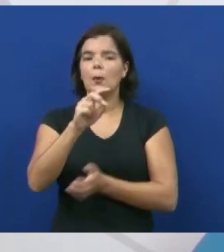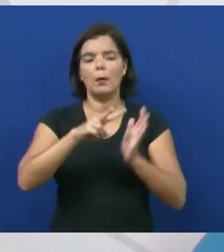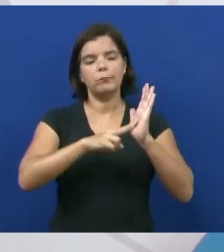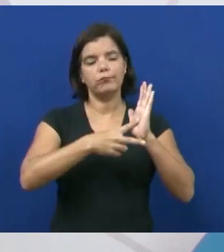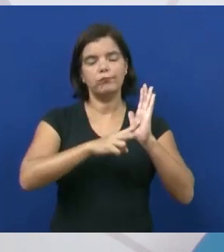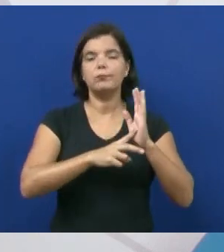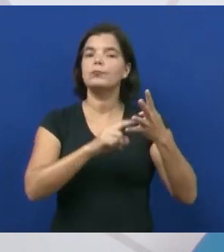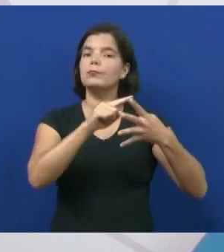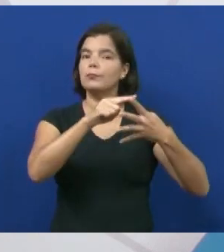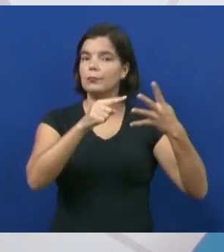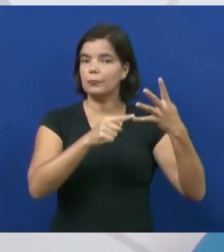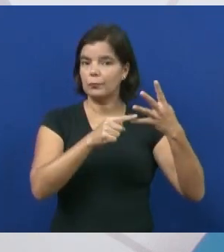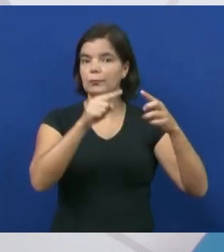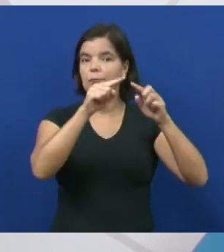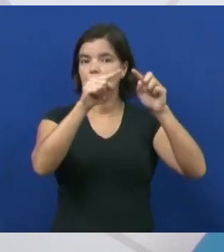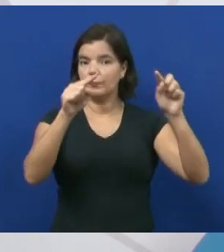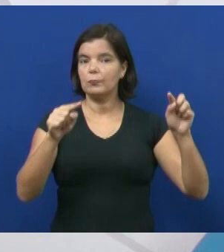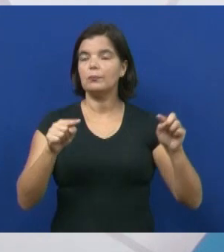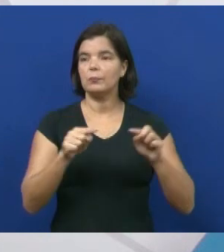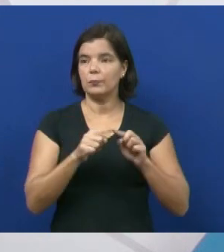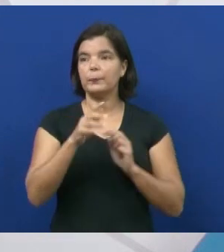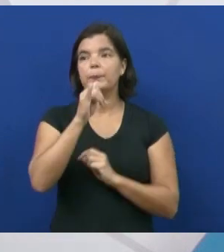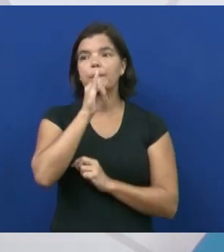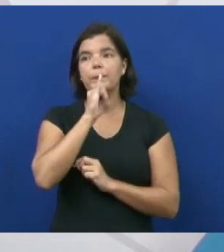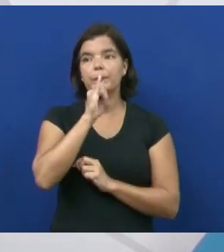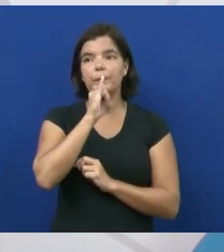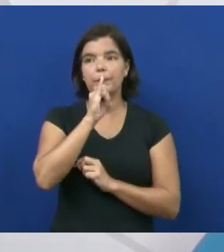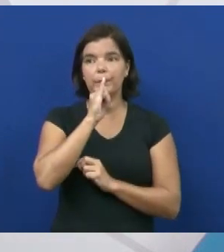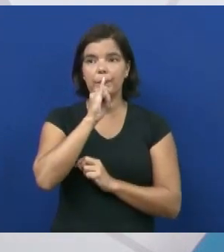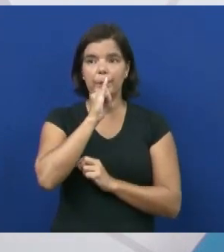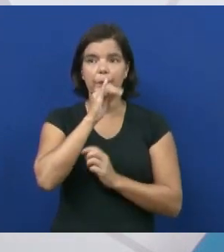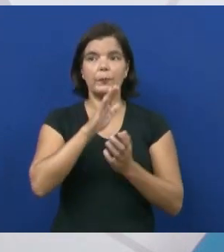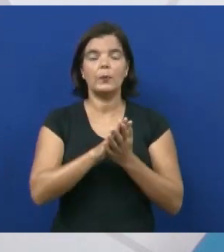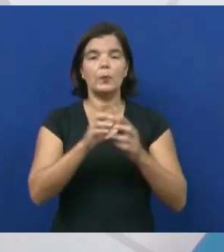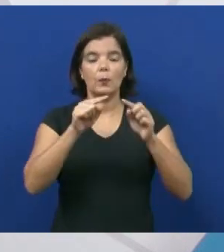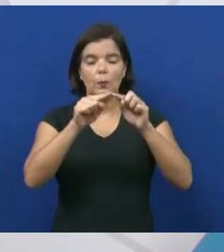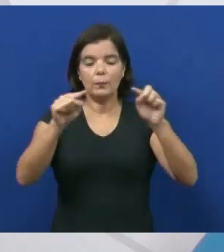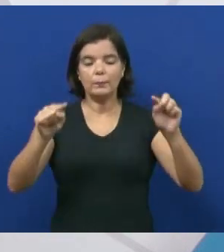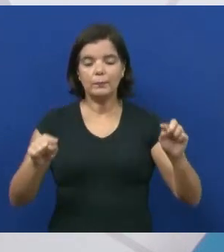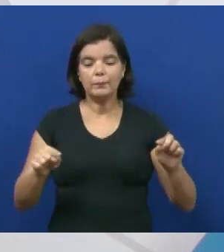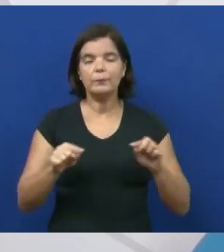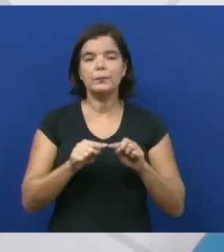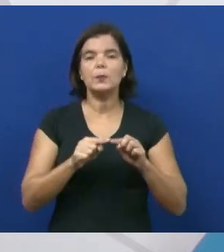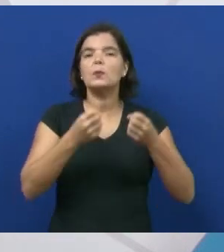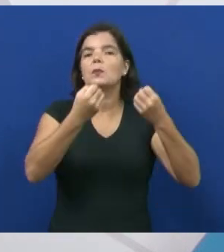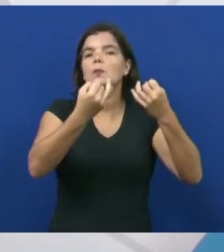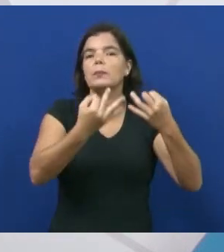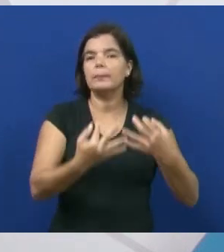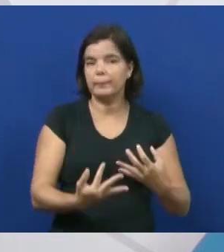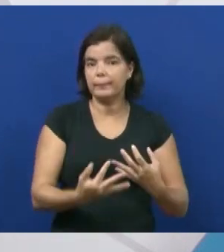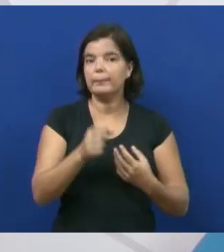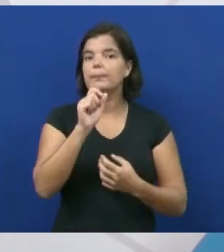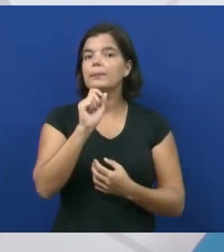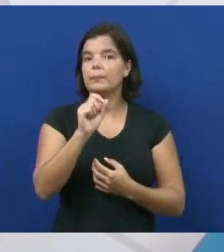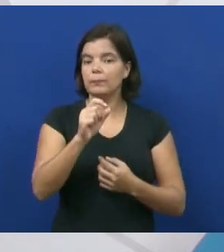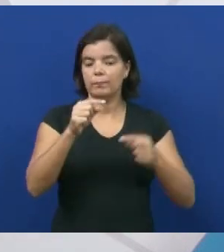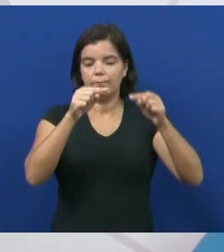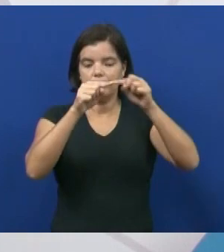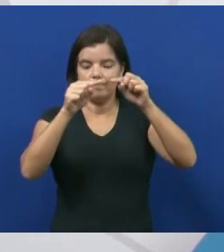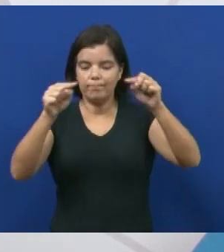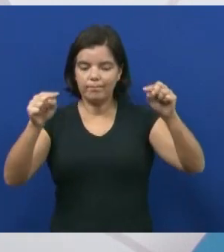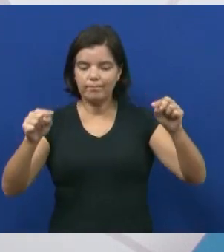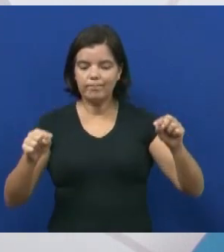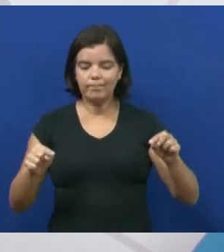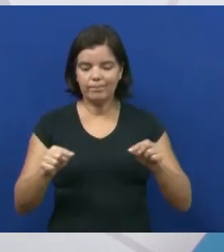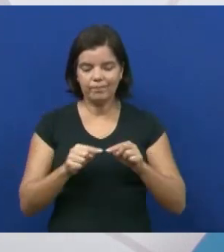4 lados, em especial aqui nós temos o retângulo. Qual é a definição de retângulo? Retângulo é um quadrilátero que